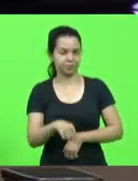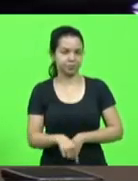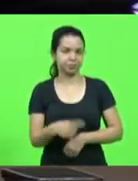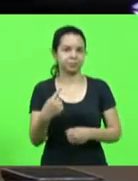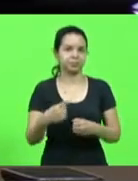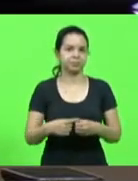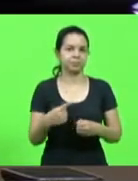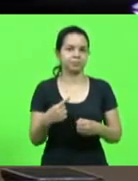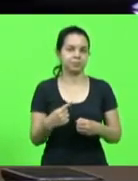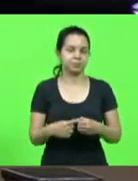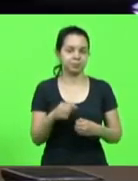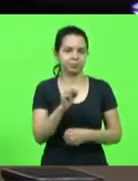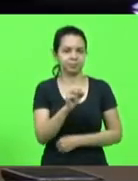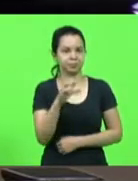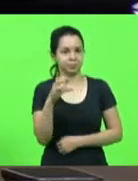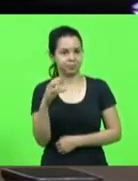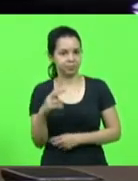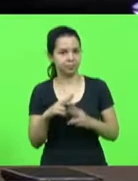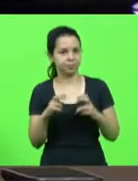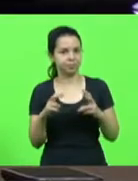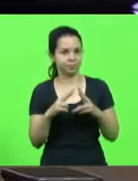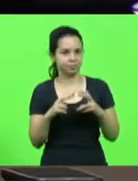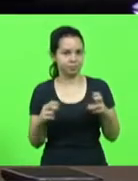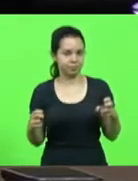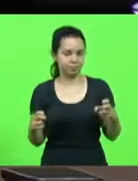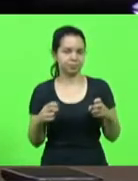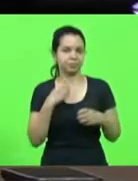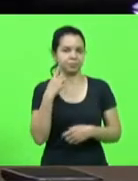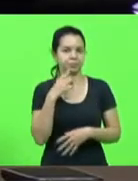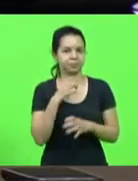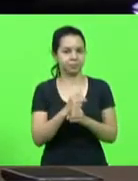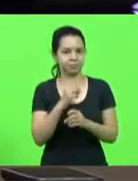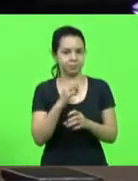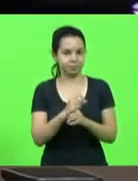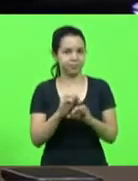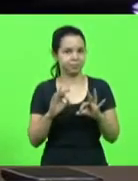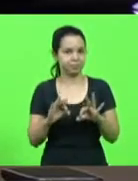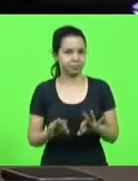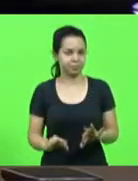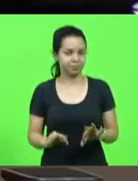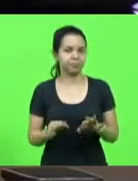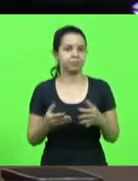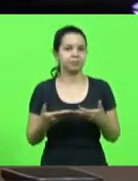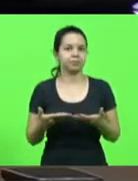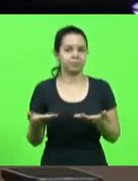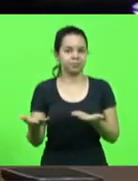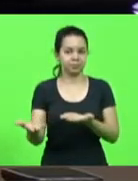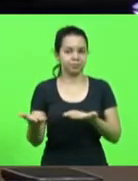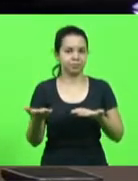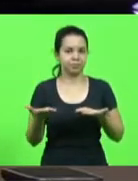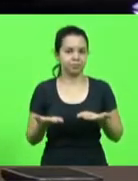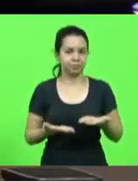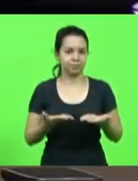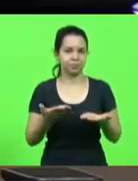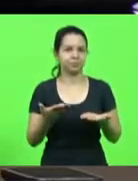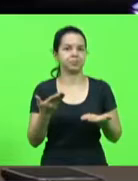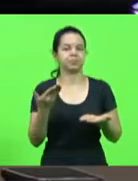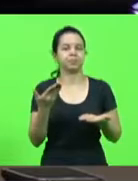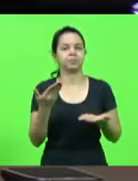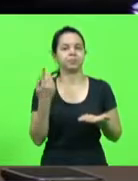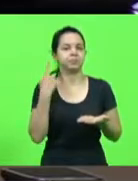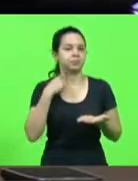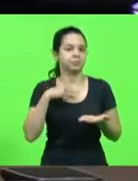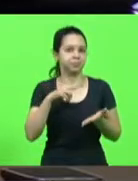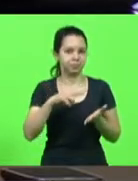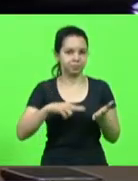sessão ordinária. Havendo quórum regimental, o senhor presidente declarou abertos os trabalhos e convidou o deputado Silvio Dreve para, como secretário ad hoc, proceder à leitura das